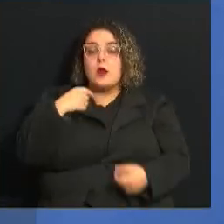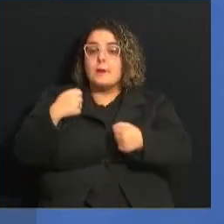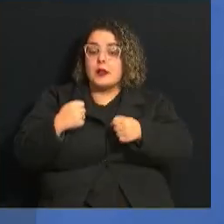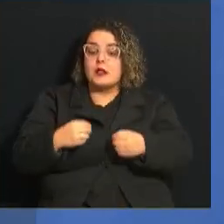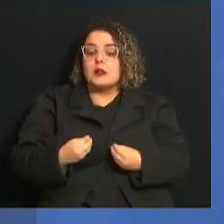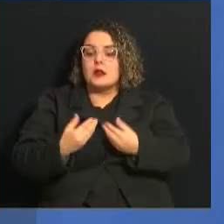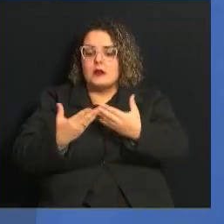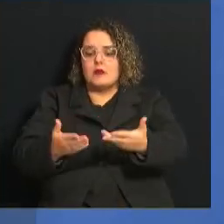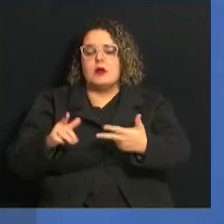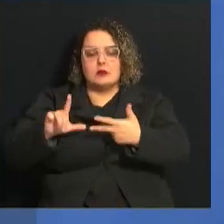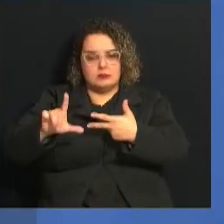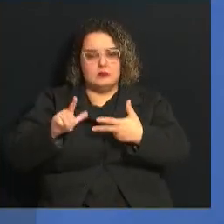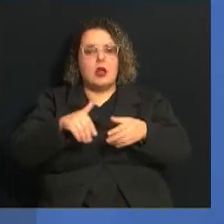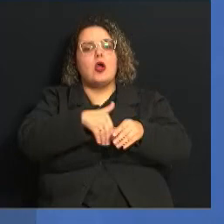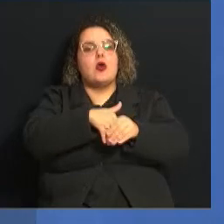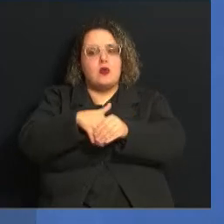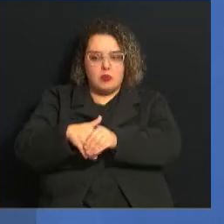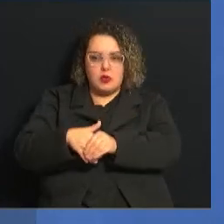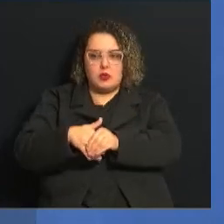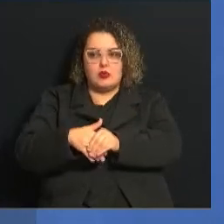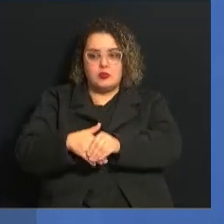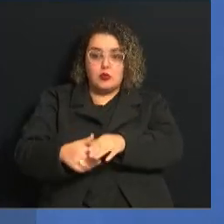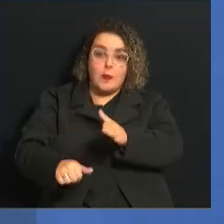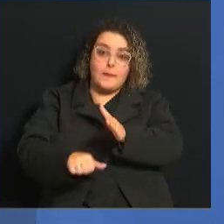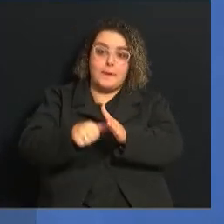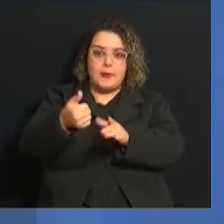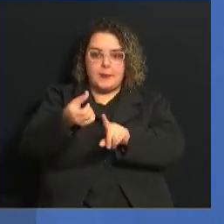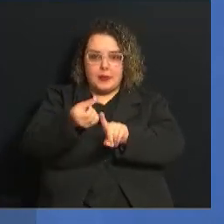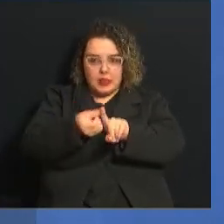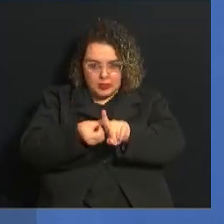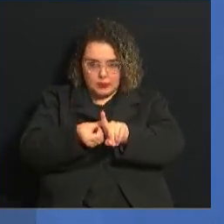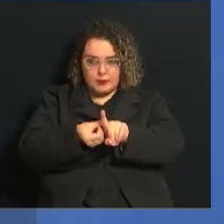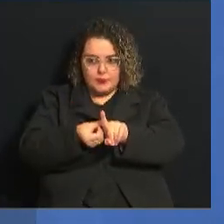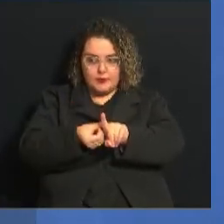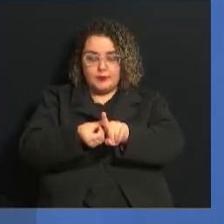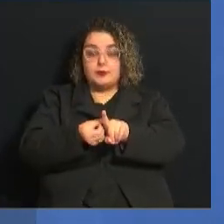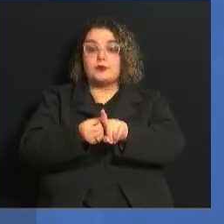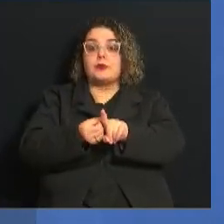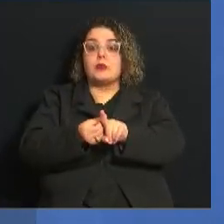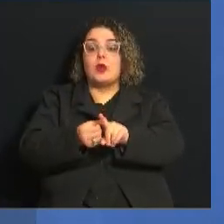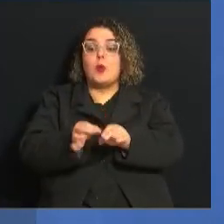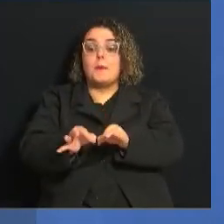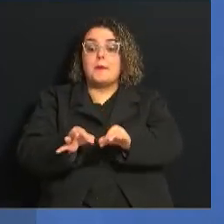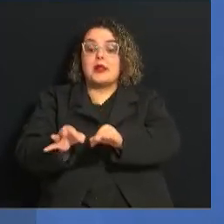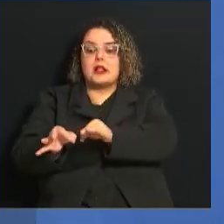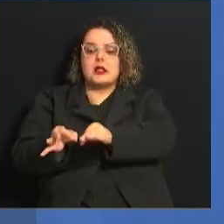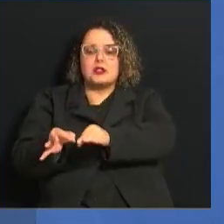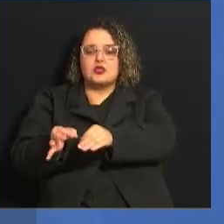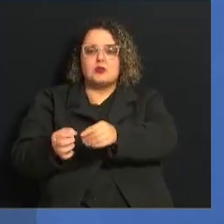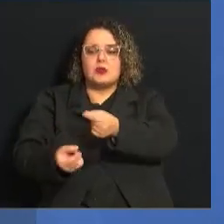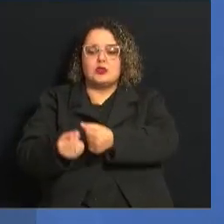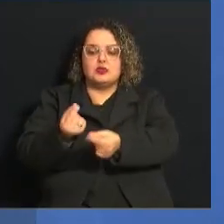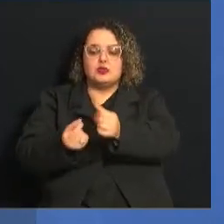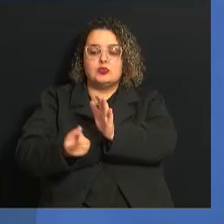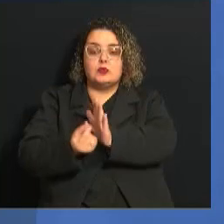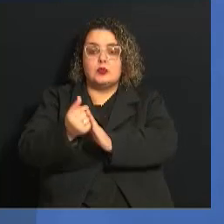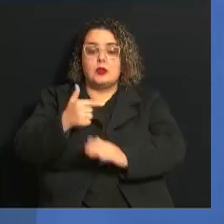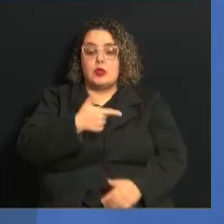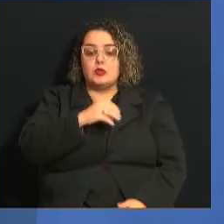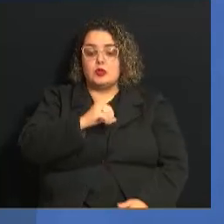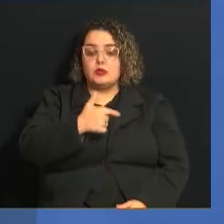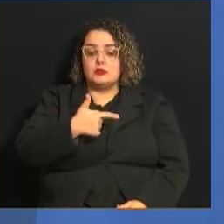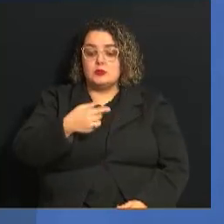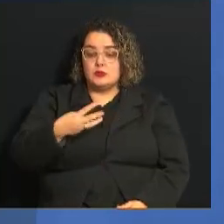e votado ainda no primeiro semestre olha as diretrizes orçamentárias para o ano de 2003 foram